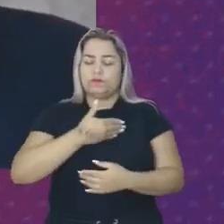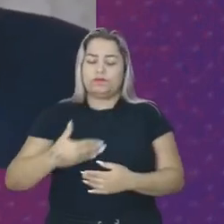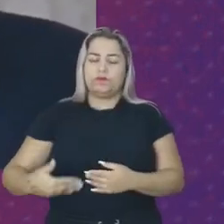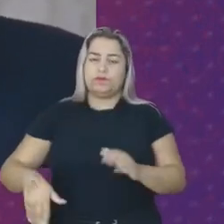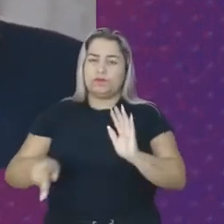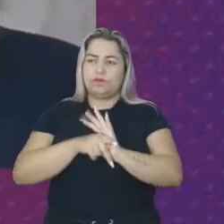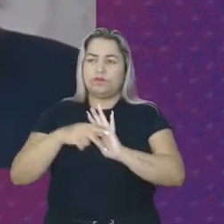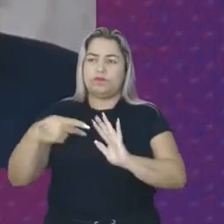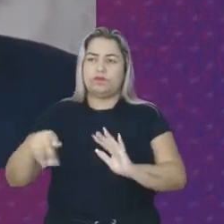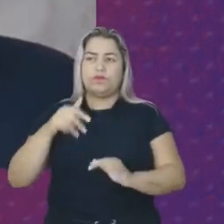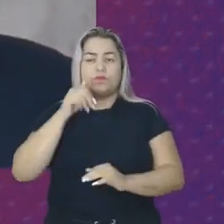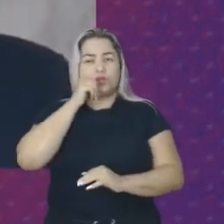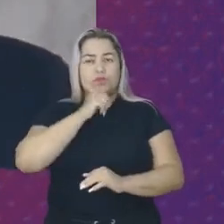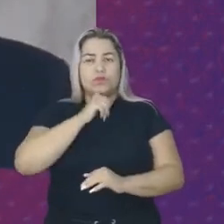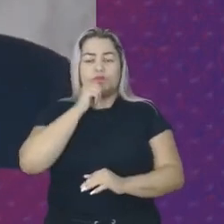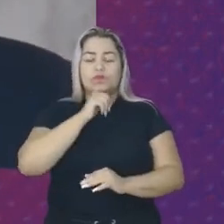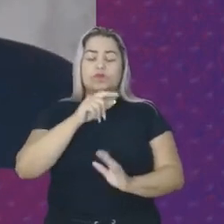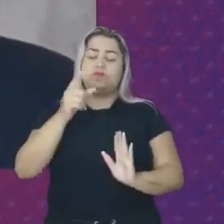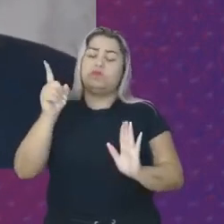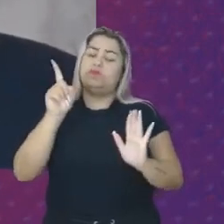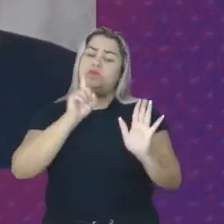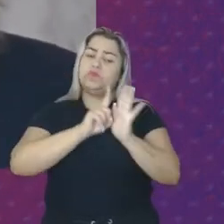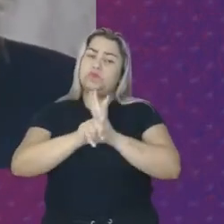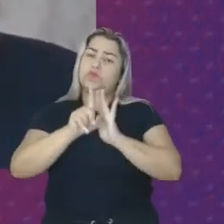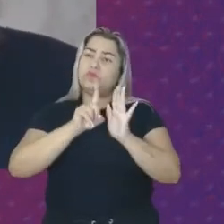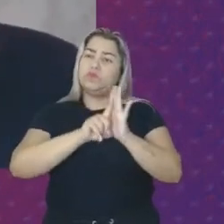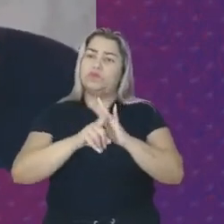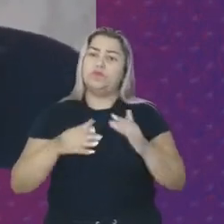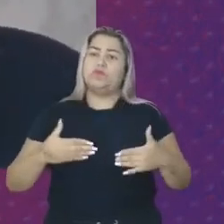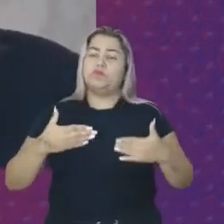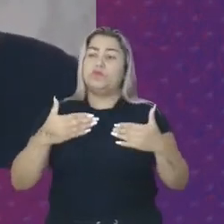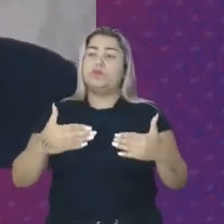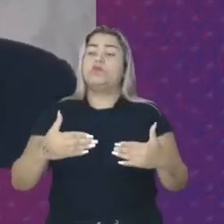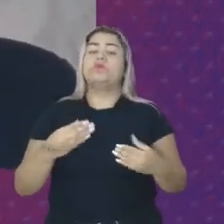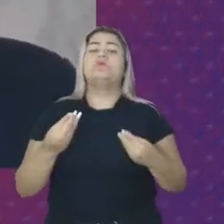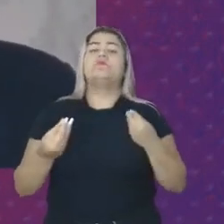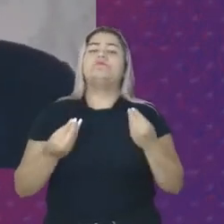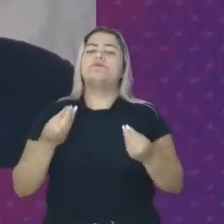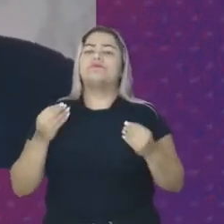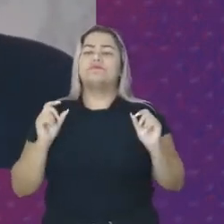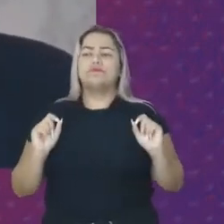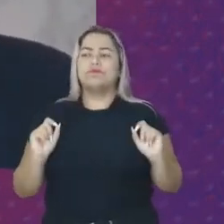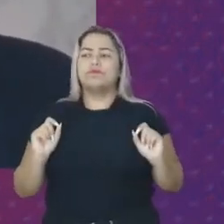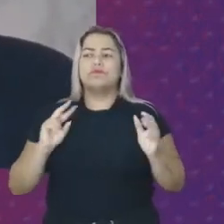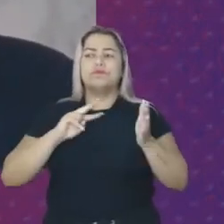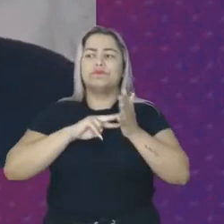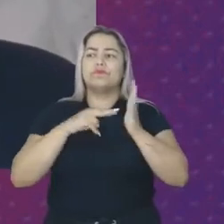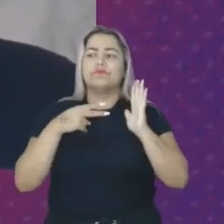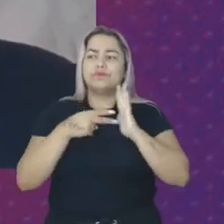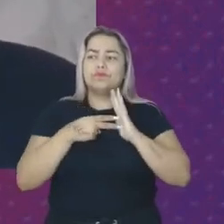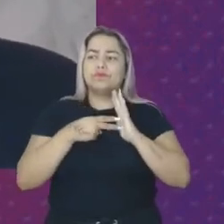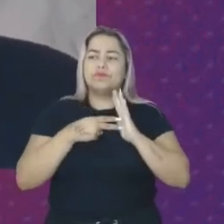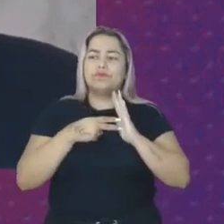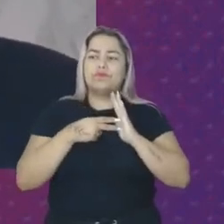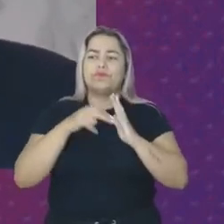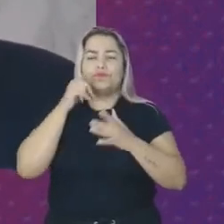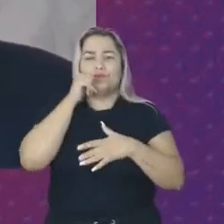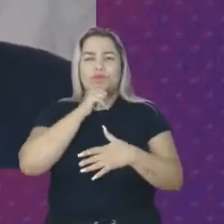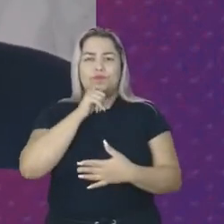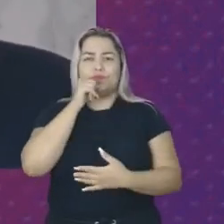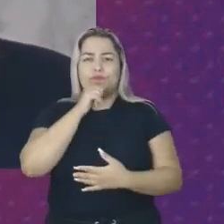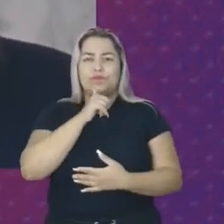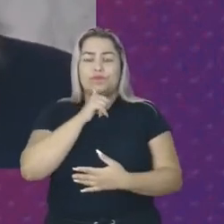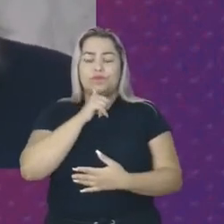mulheres, e nos perguntam aqui no Ministério, mas qual o conceito de mulher